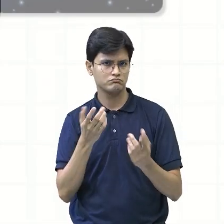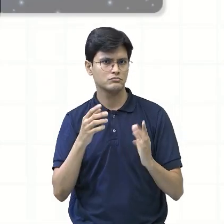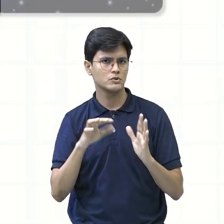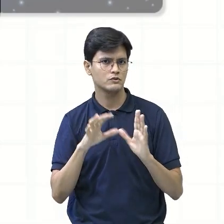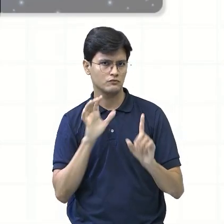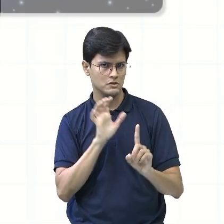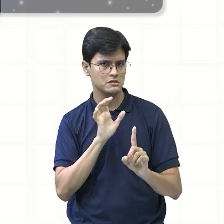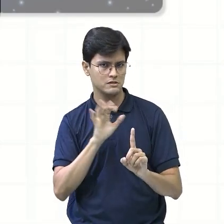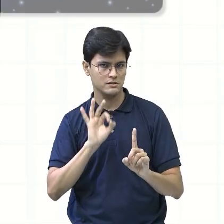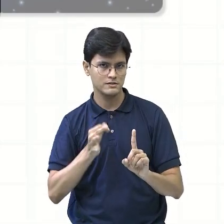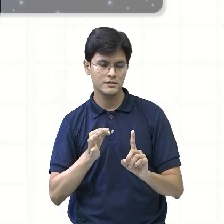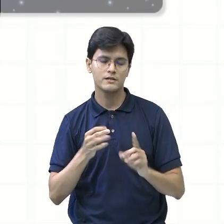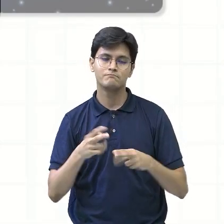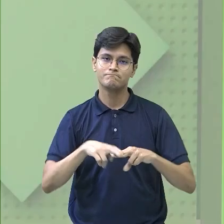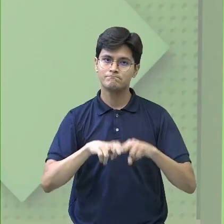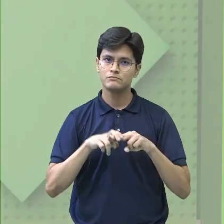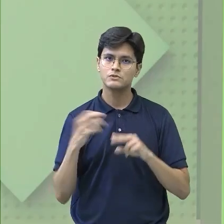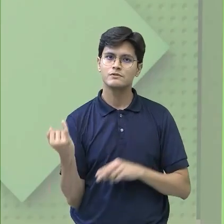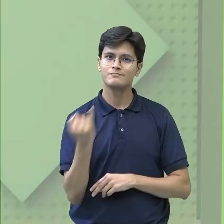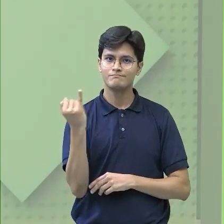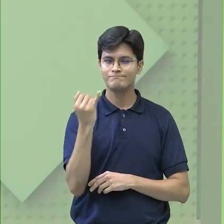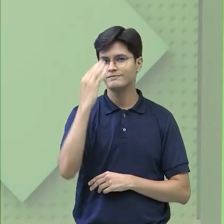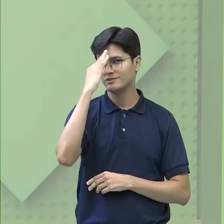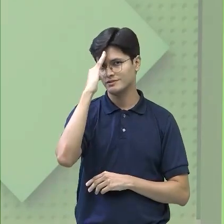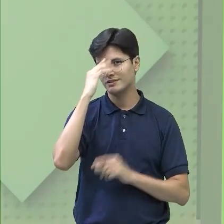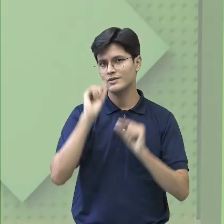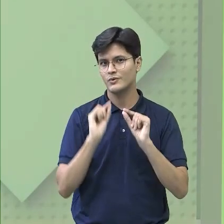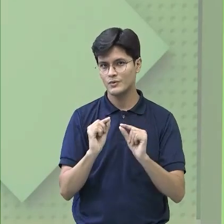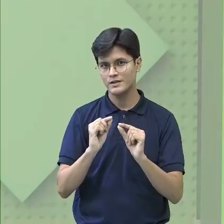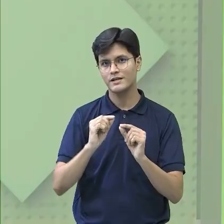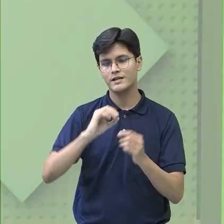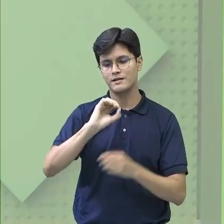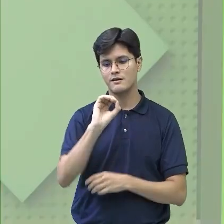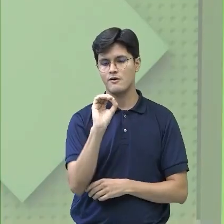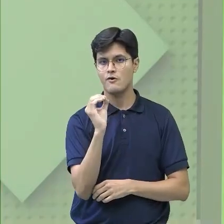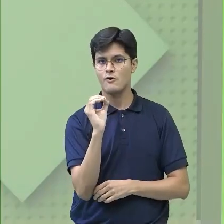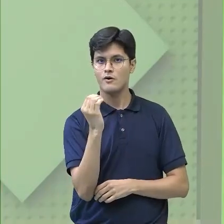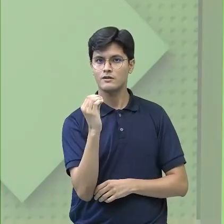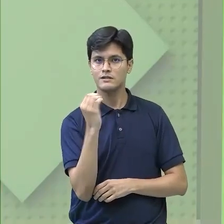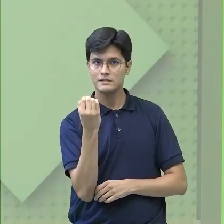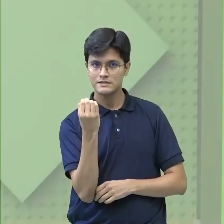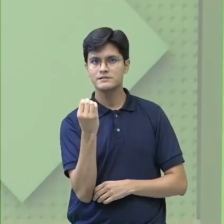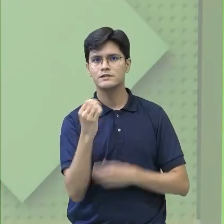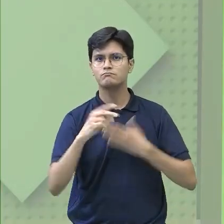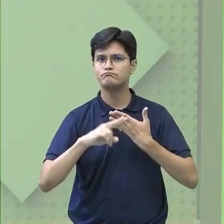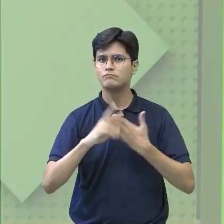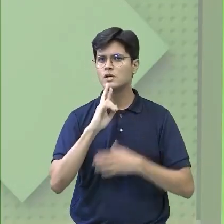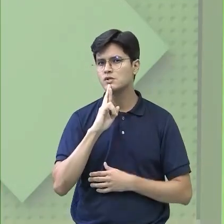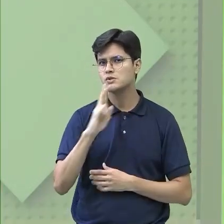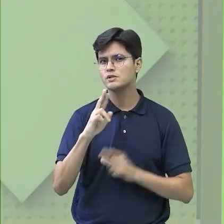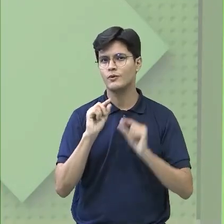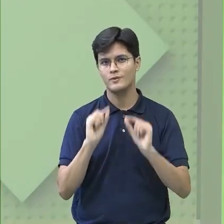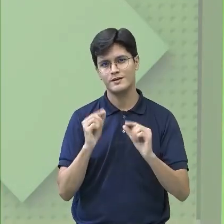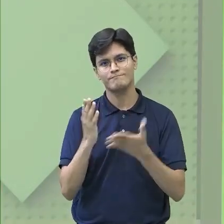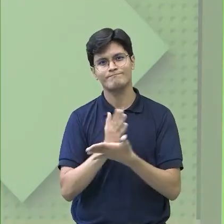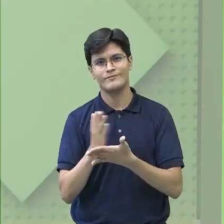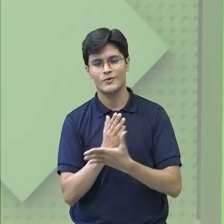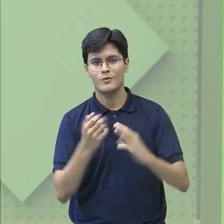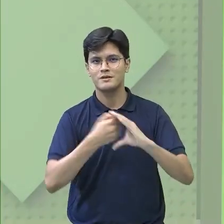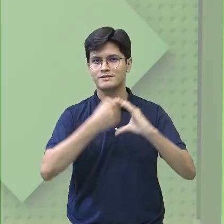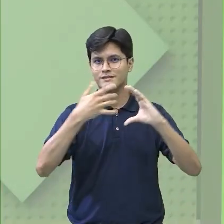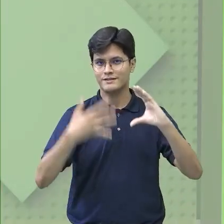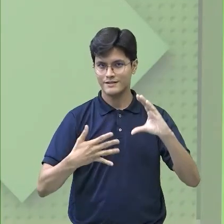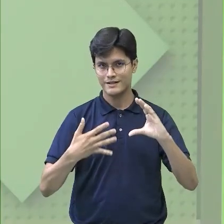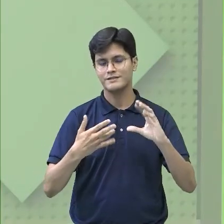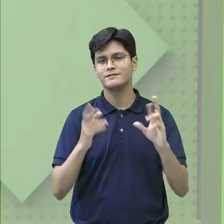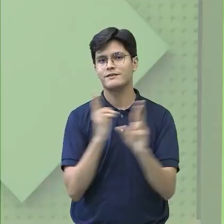essa rotação, né, ela vai também aí resultar em algumas características, né, com relação a receber a luz